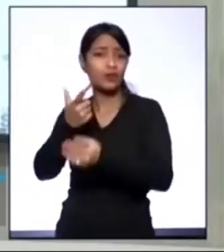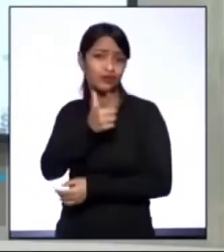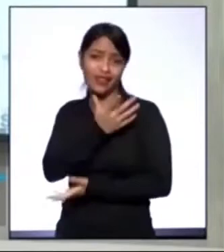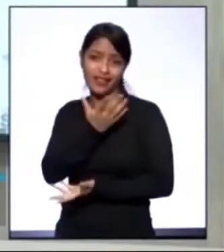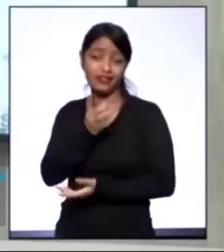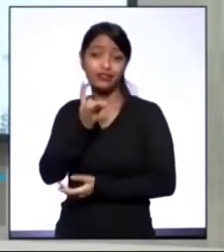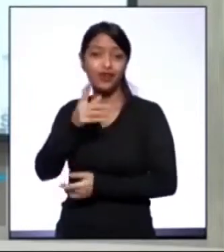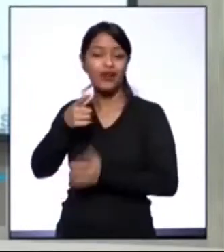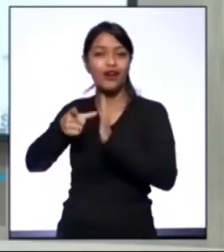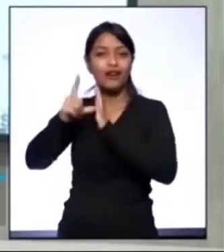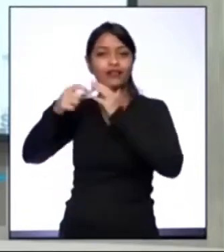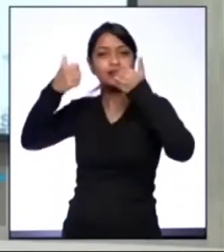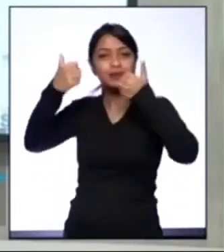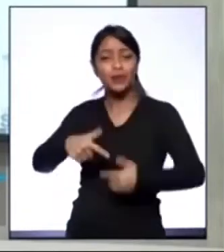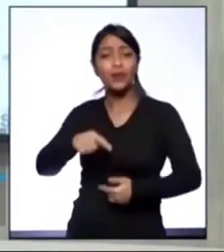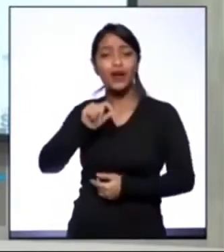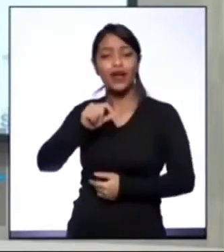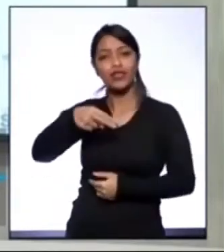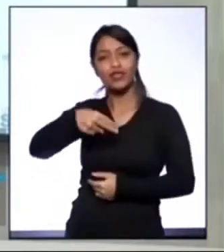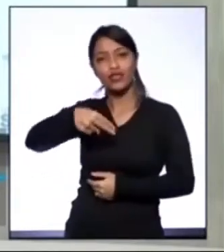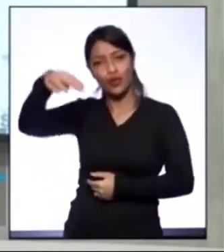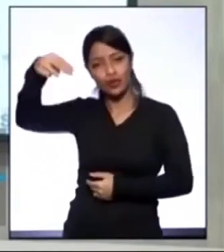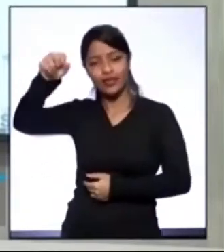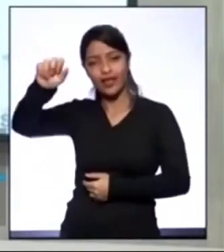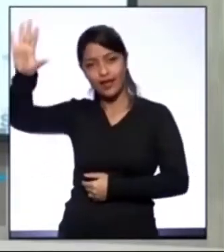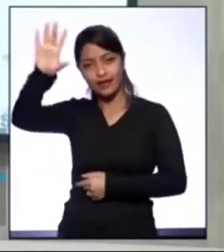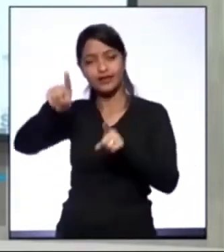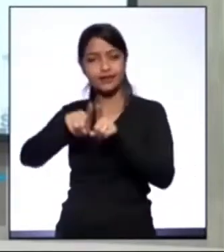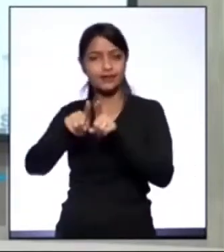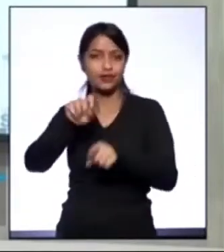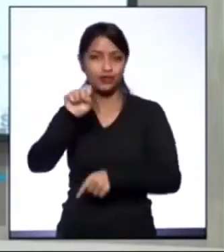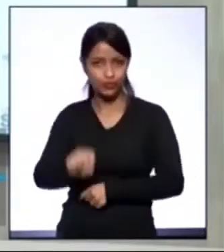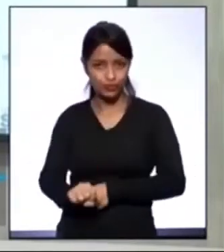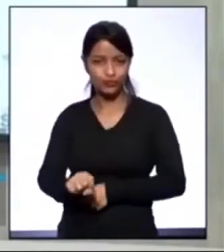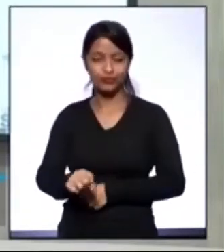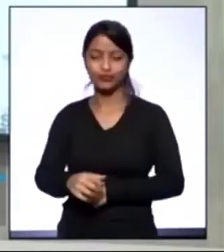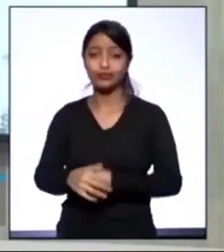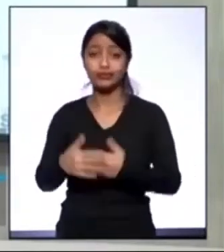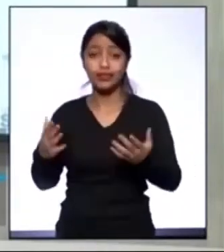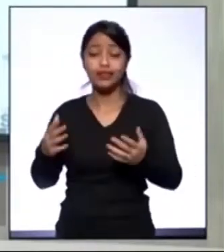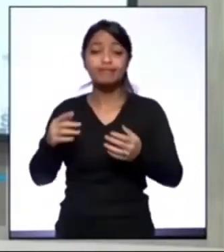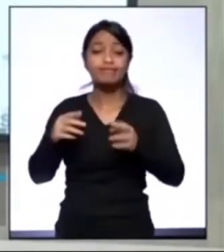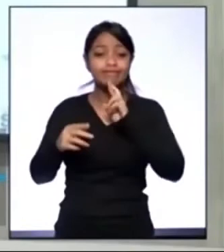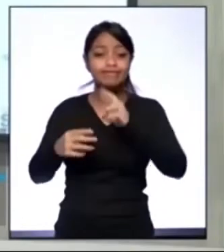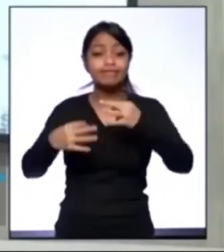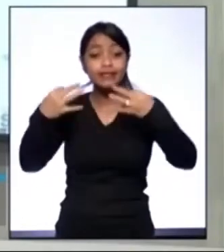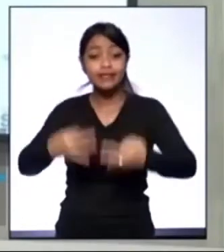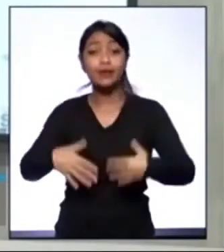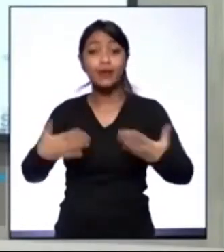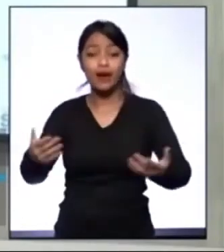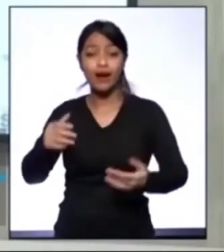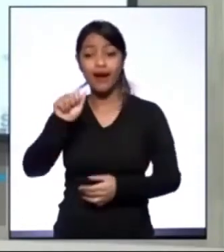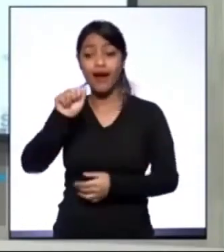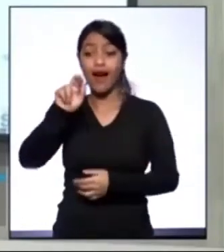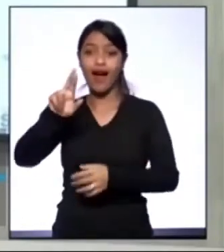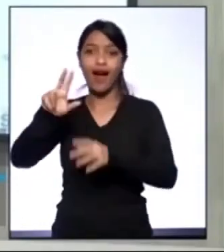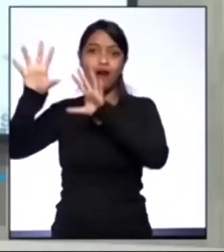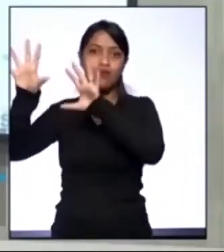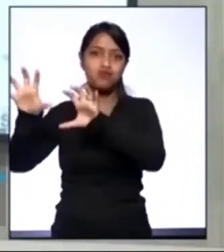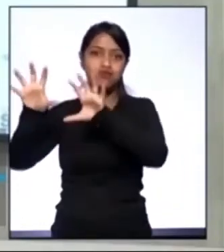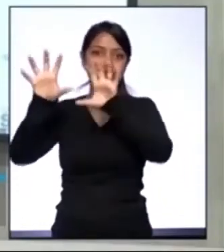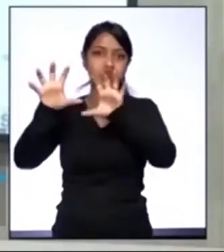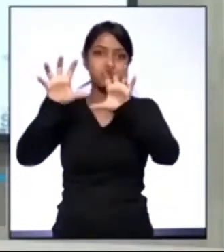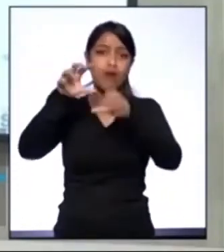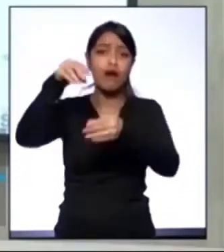correta, massas de ar. A atuação de massas gerando condições do tempo específicas, trazendo chuva e aumentando a